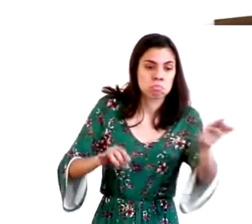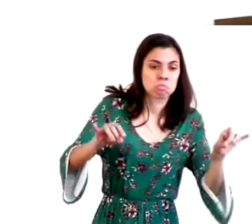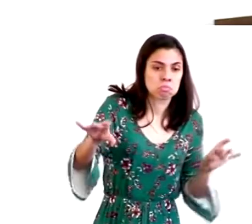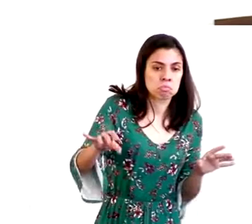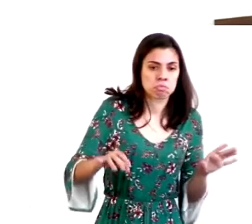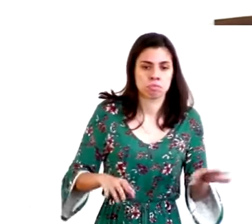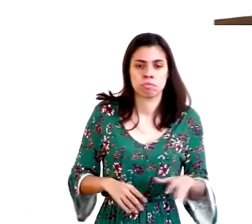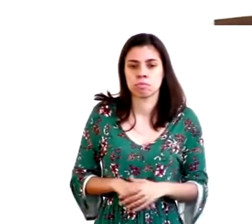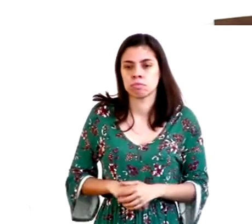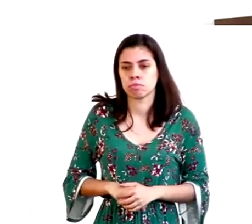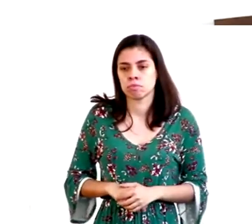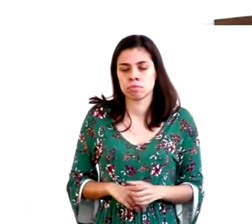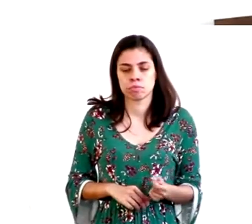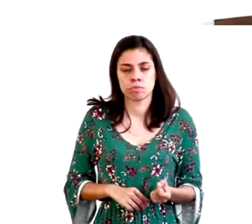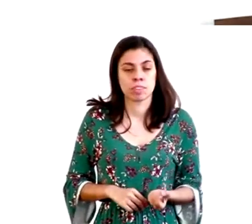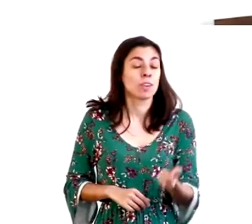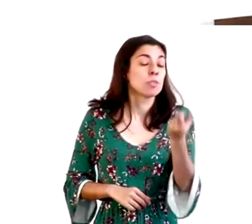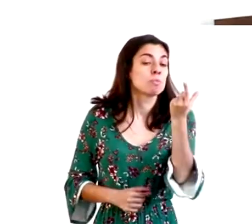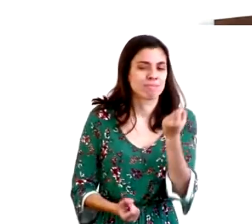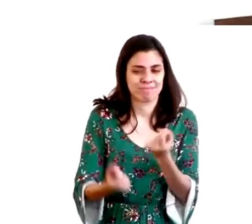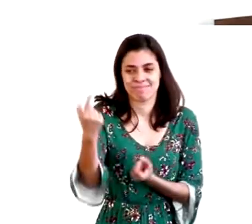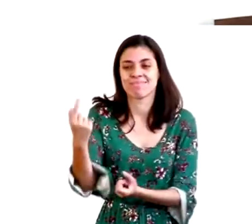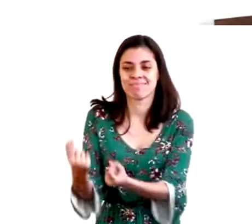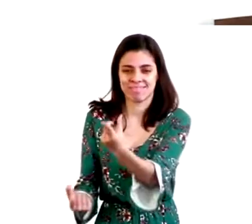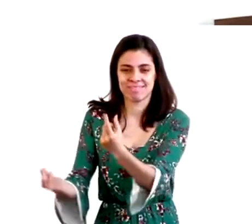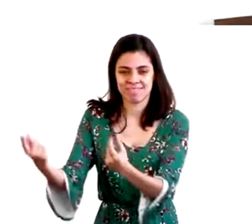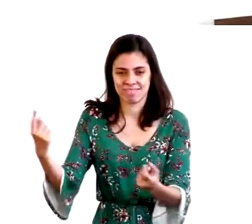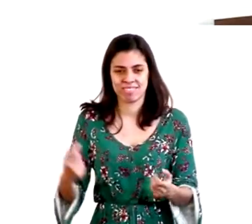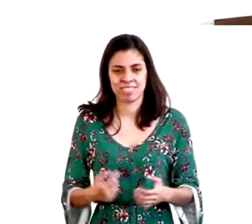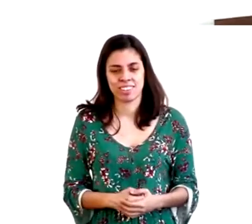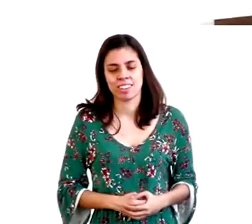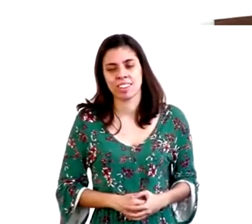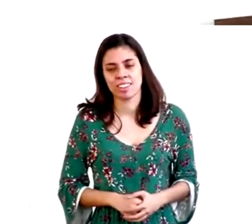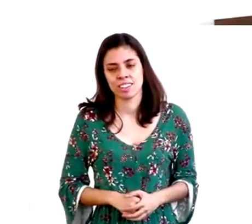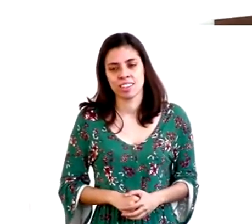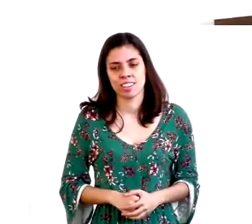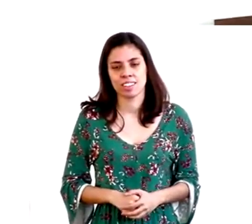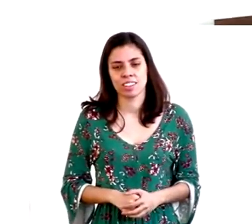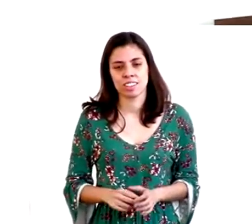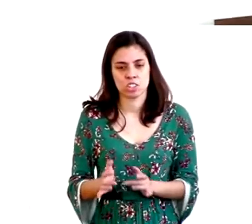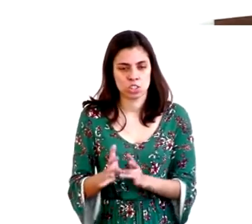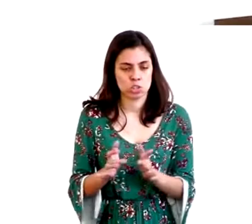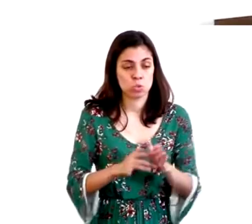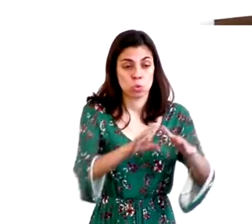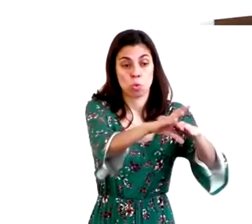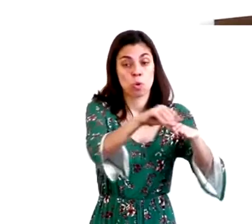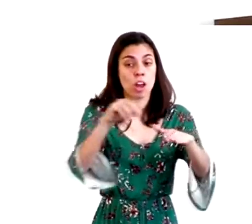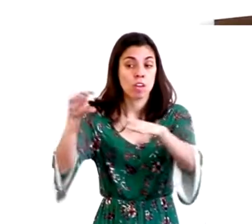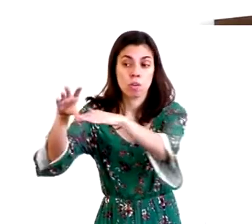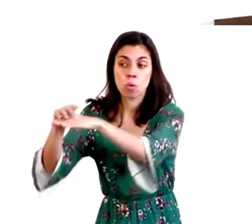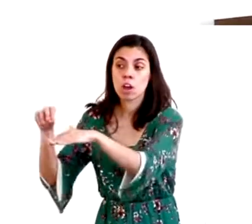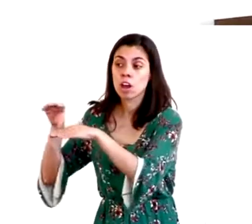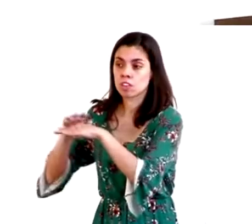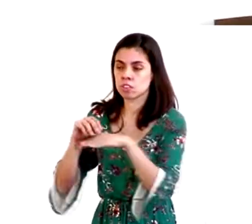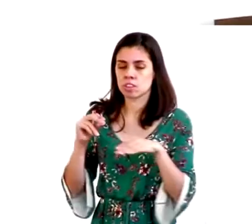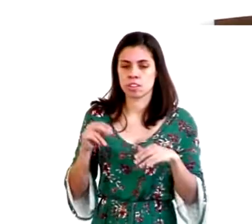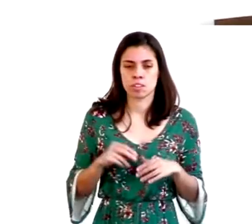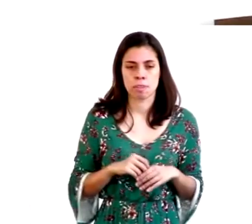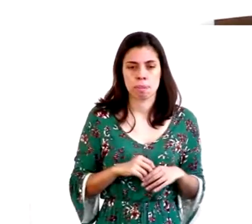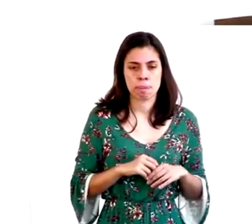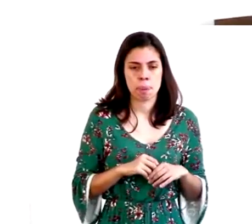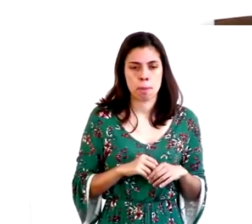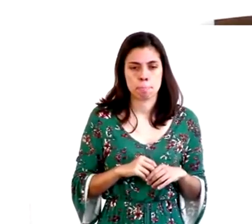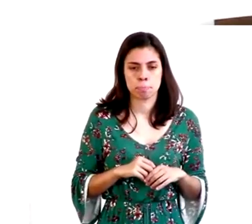final, gloriosa do poder de Deus. Mas eles serviam como flashes, de como